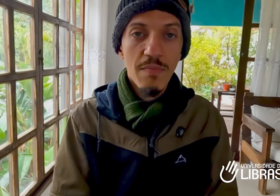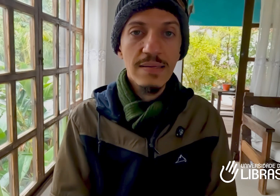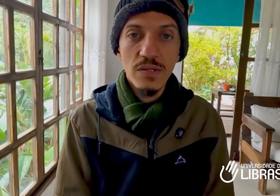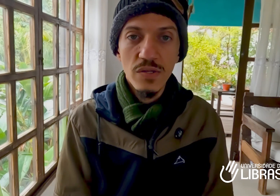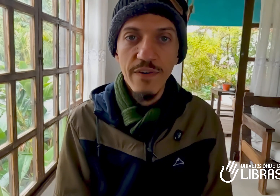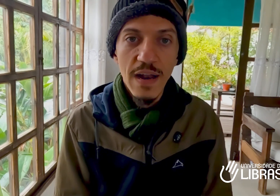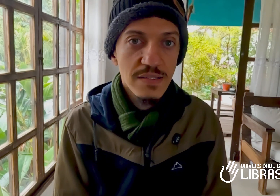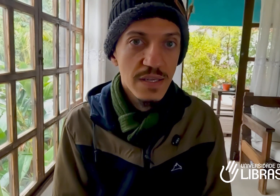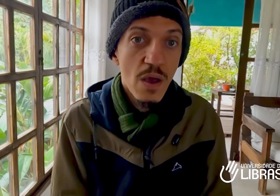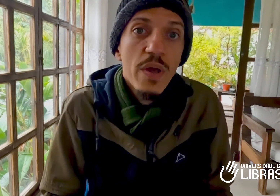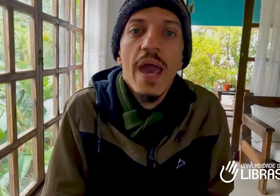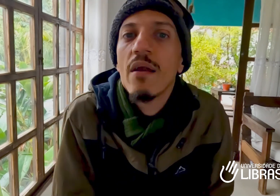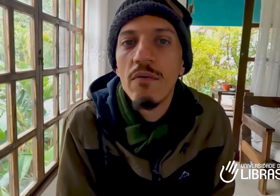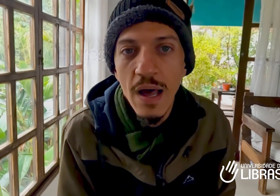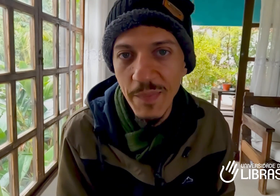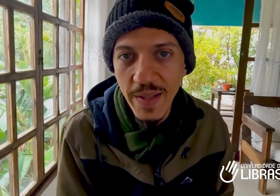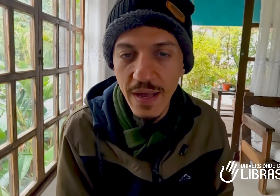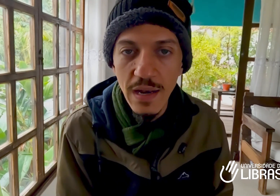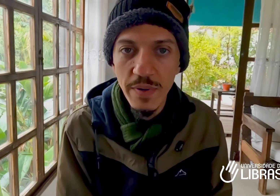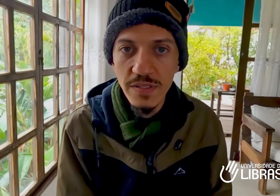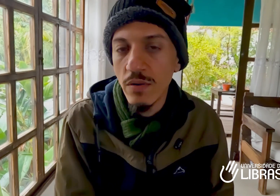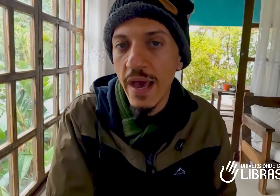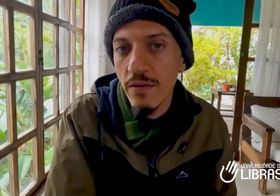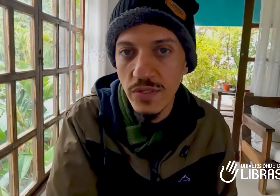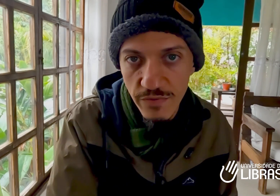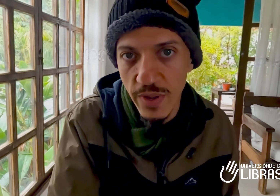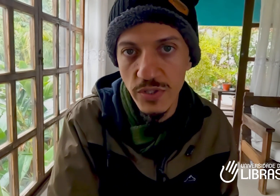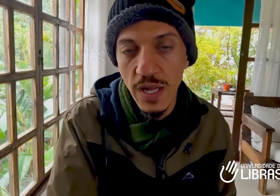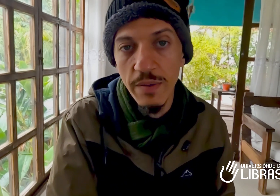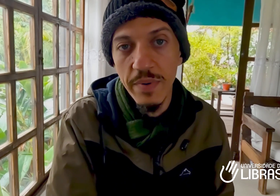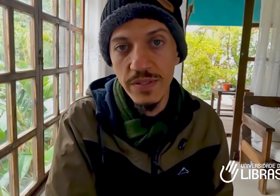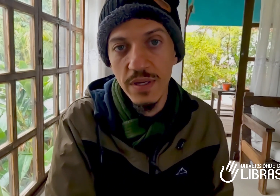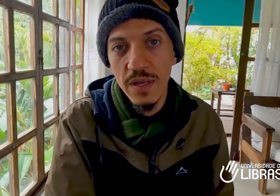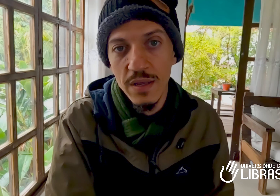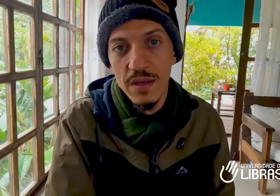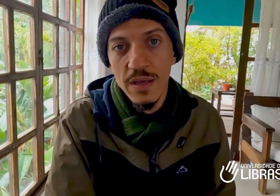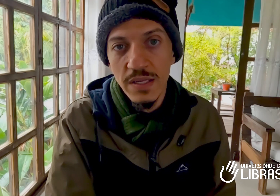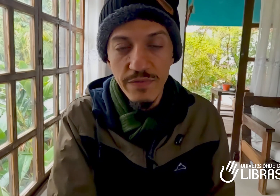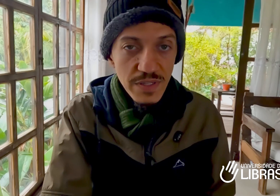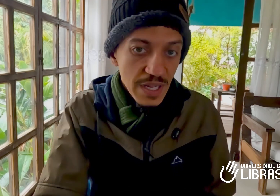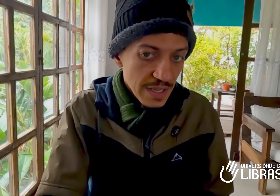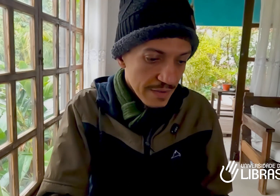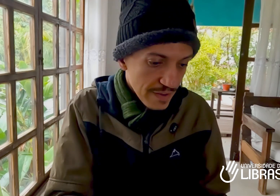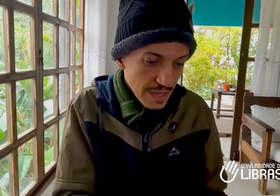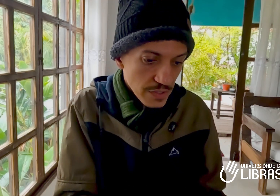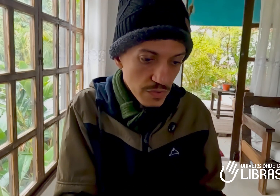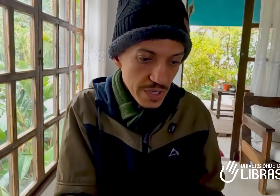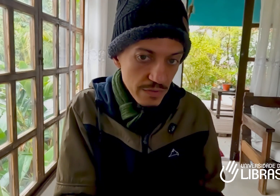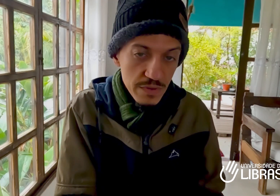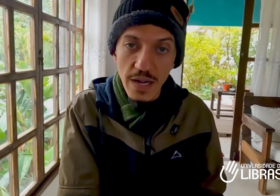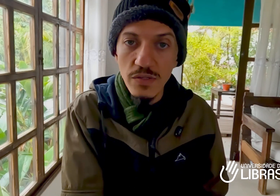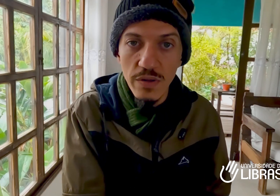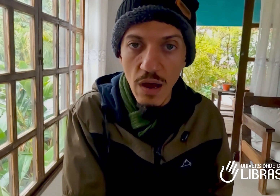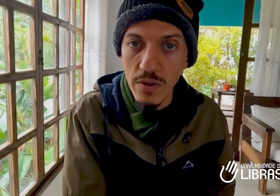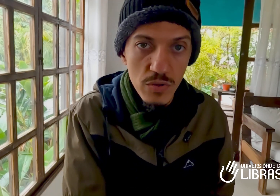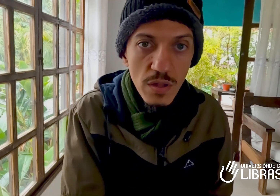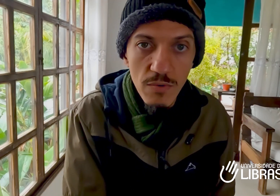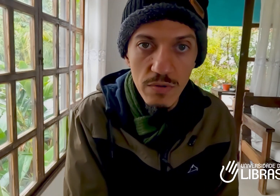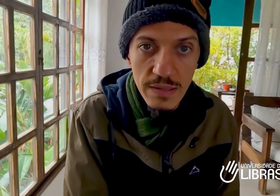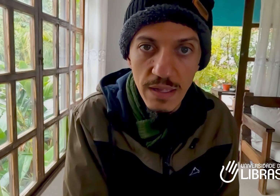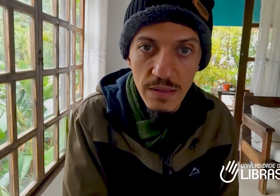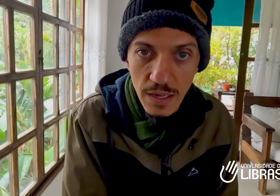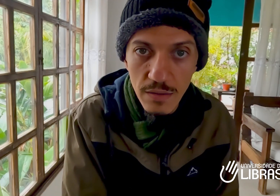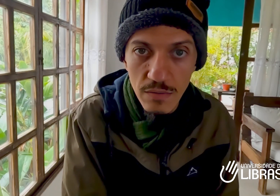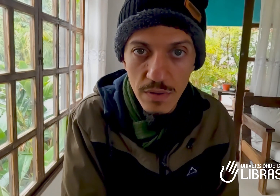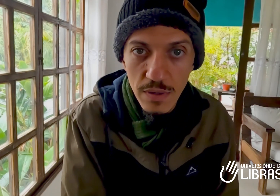não basta só falar assim: eu quero aprender a Libras, eu quero ser fluente na Libras. Se você tenta fazer isso do jeito tradicional, que todo mundo